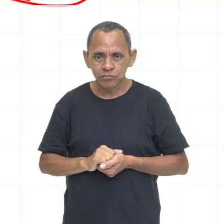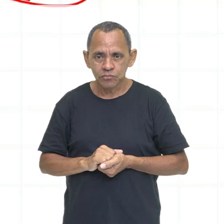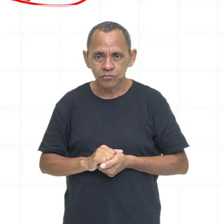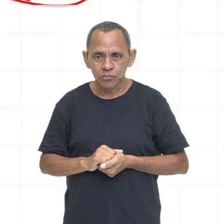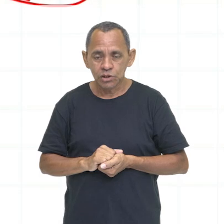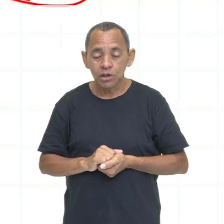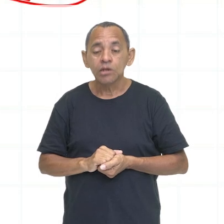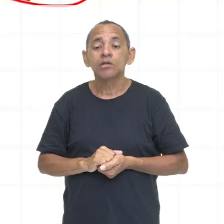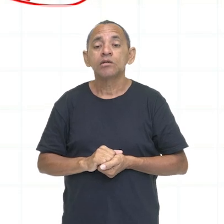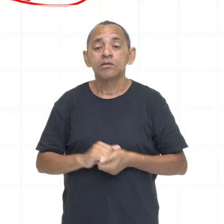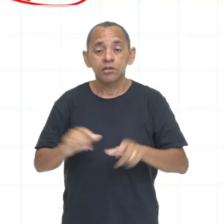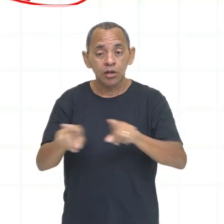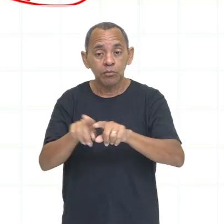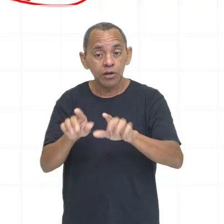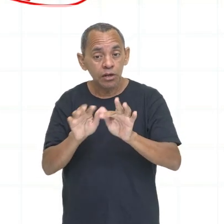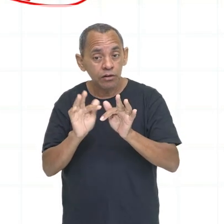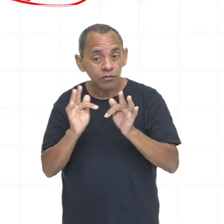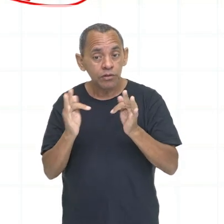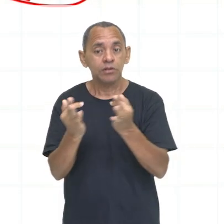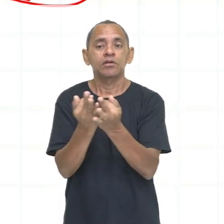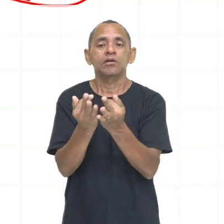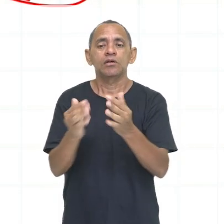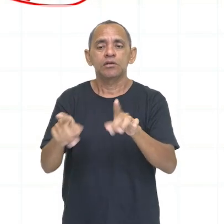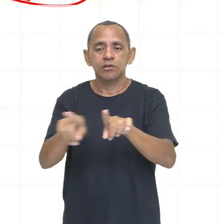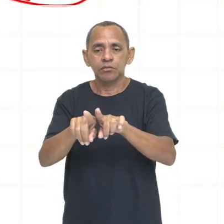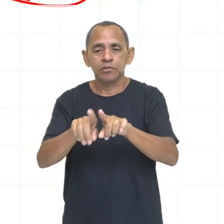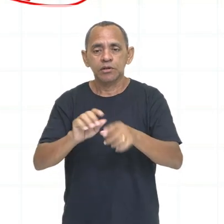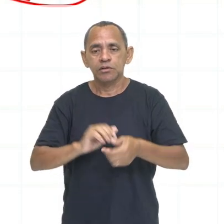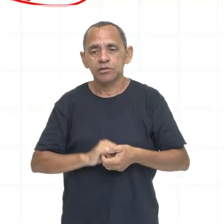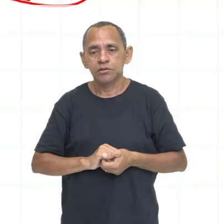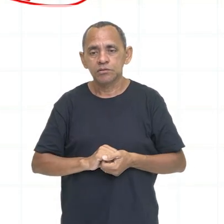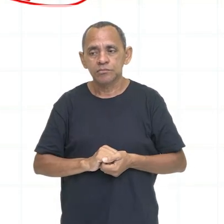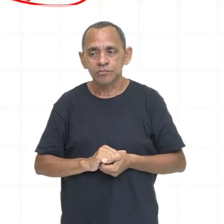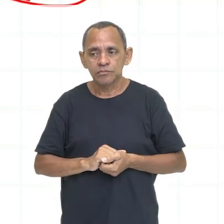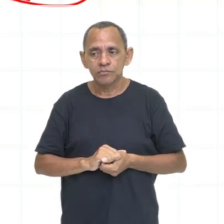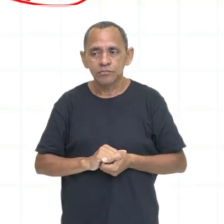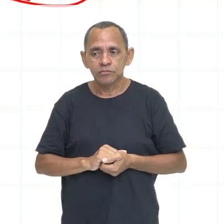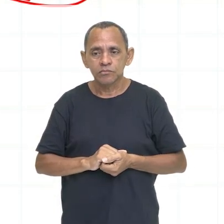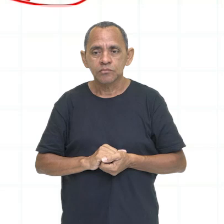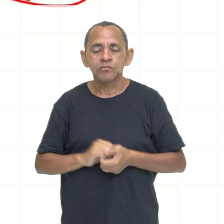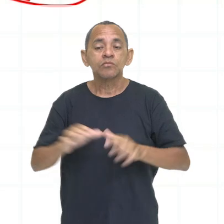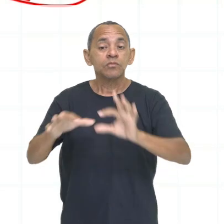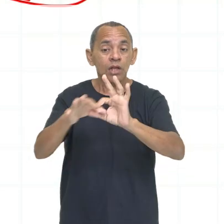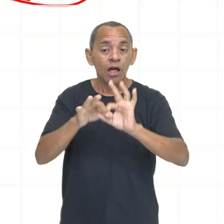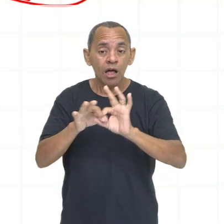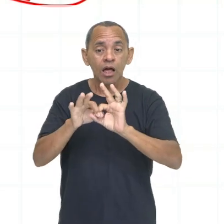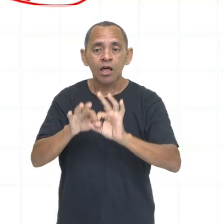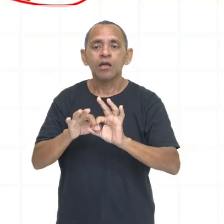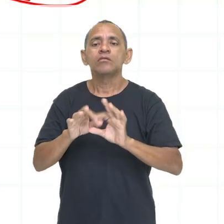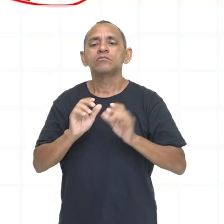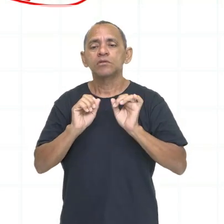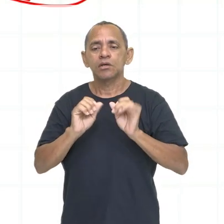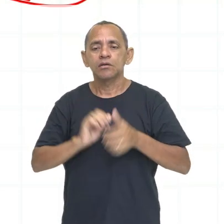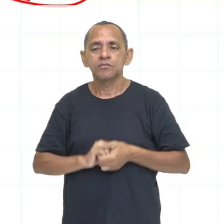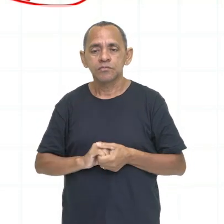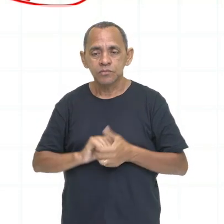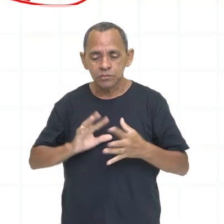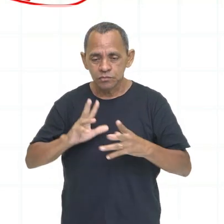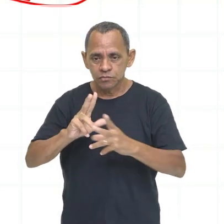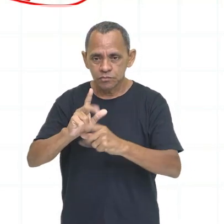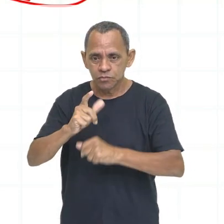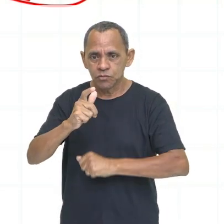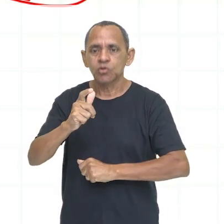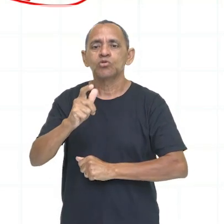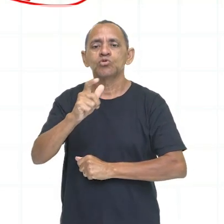e afiliações, all of which, todos dos quais, todos, a palavra all significa